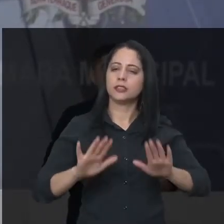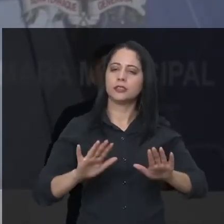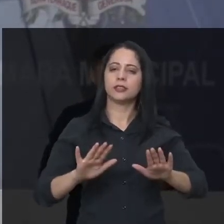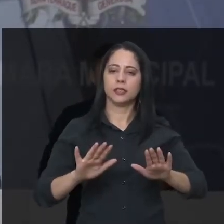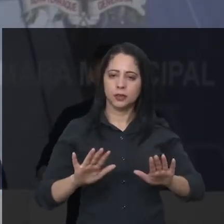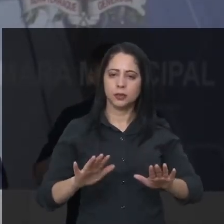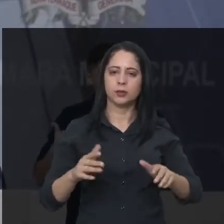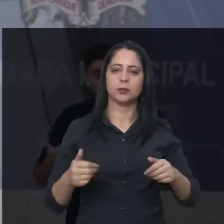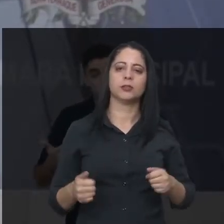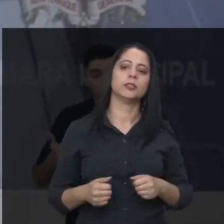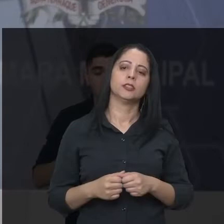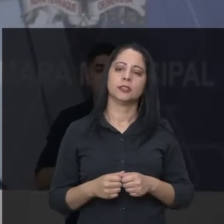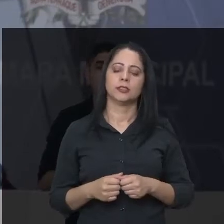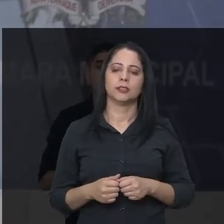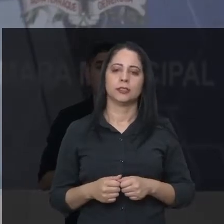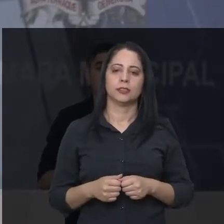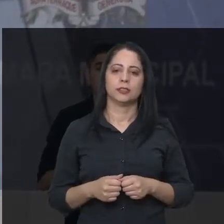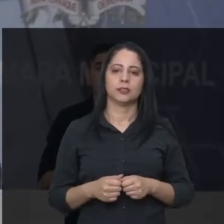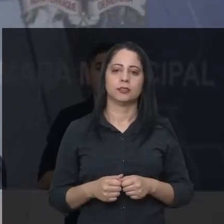Então,